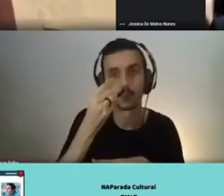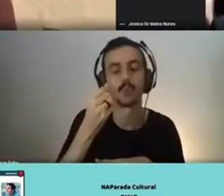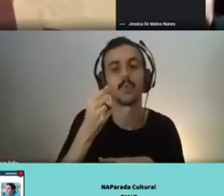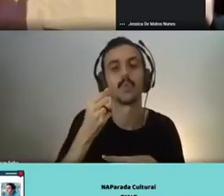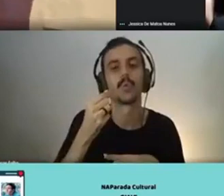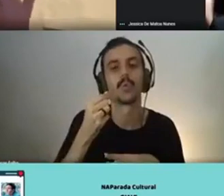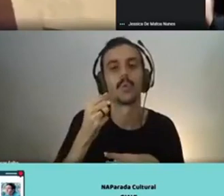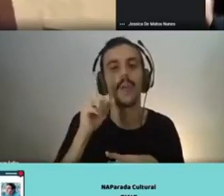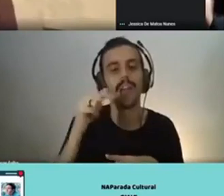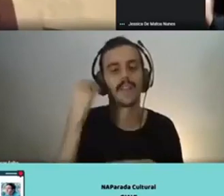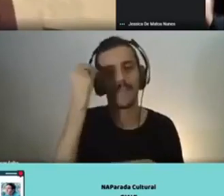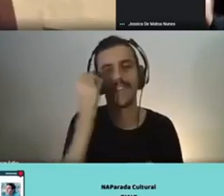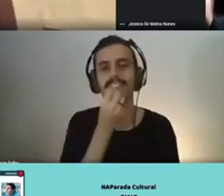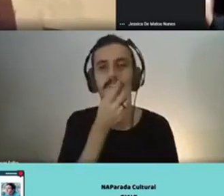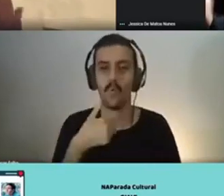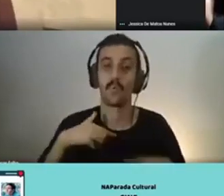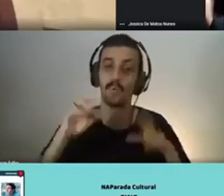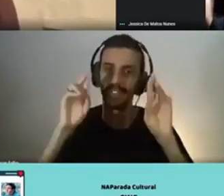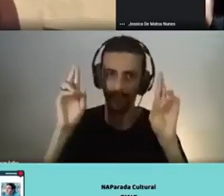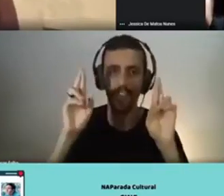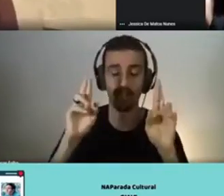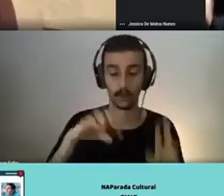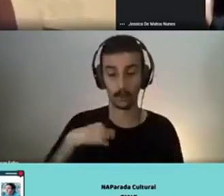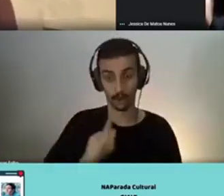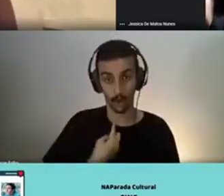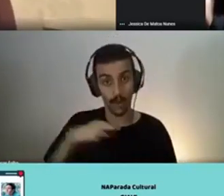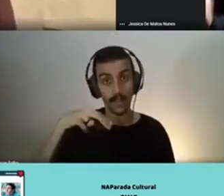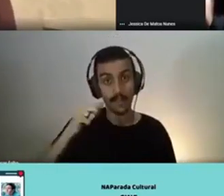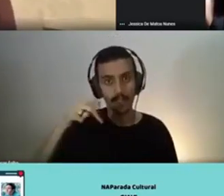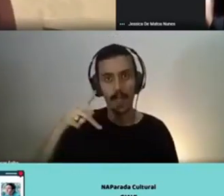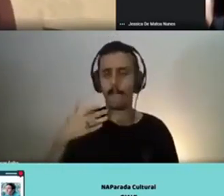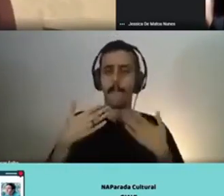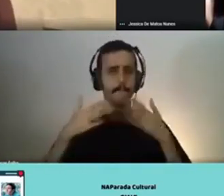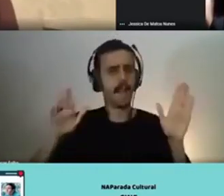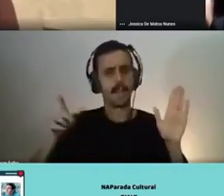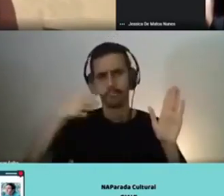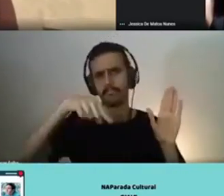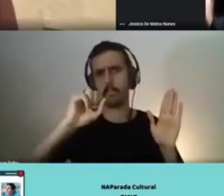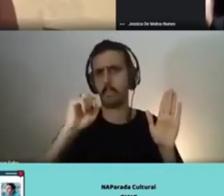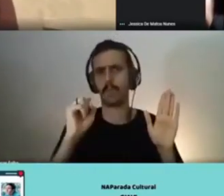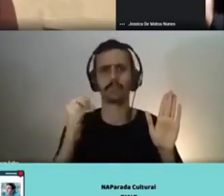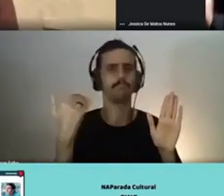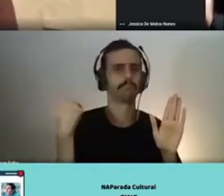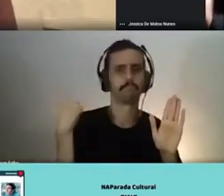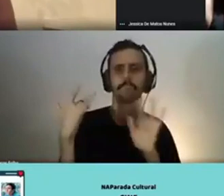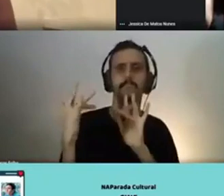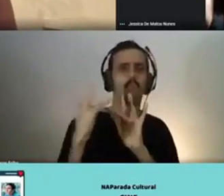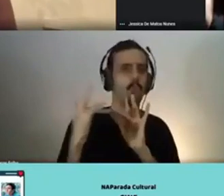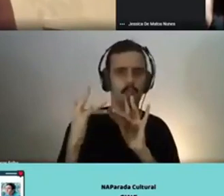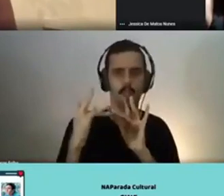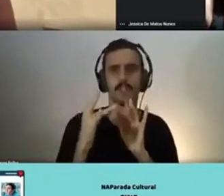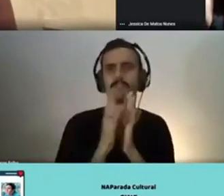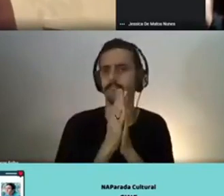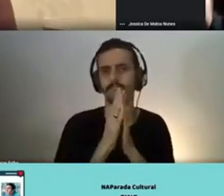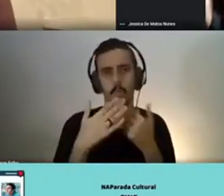coloca à disposição para aquilo que vocês precisarem, contem conosco, entrem em contato. E é